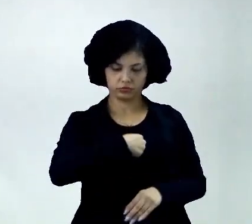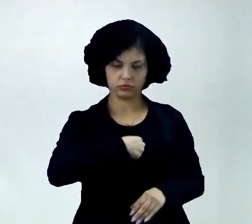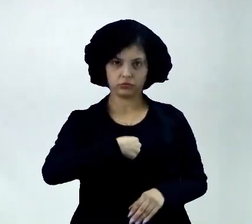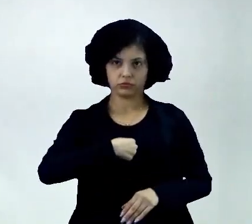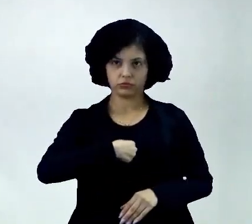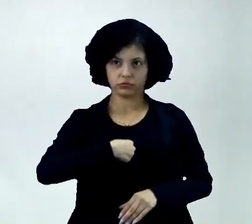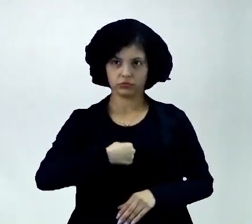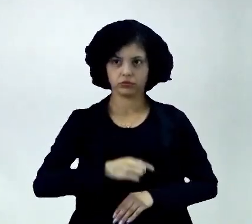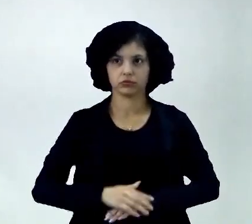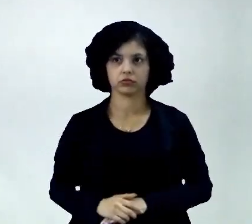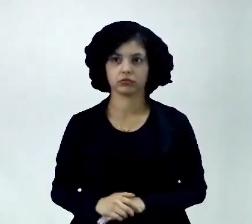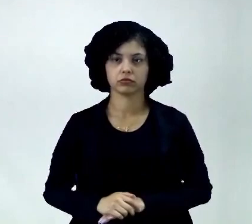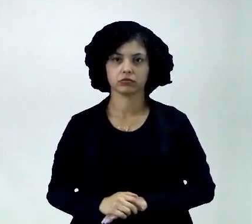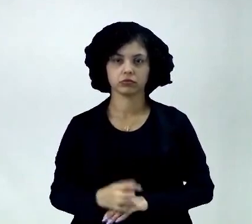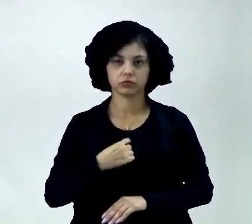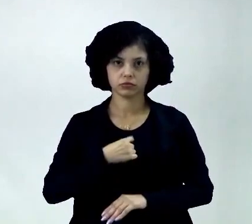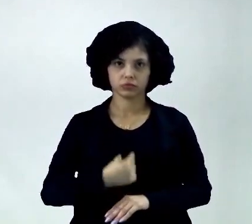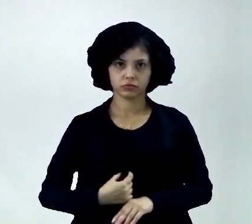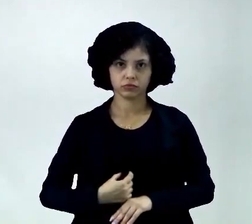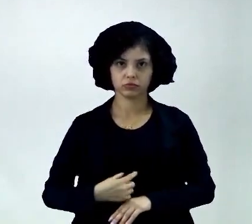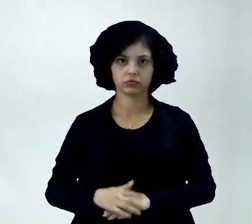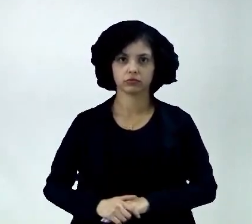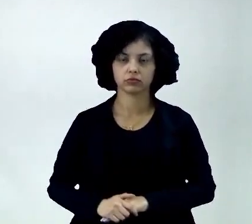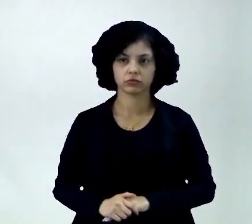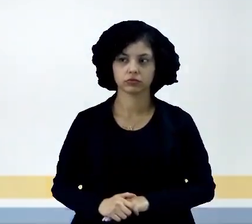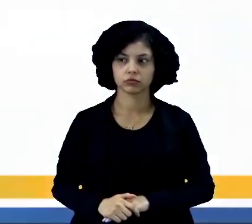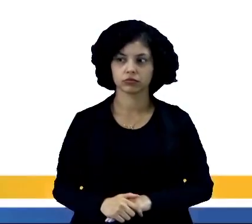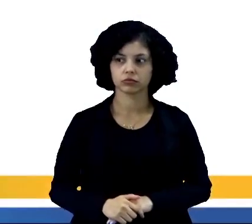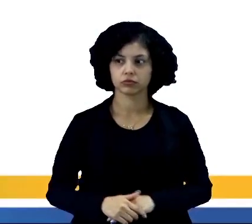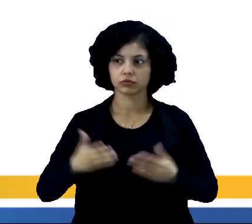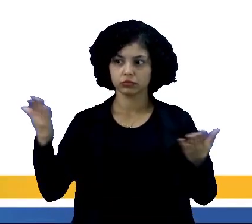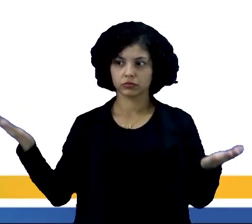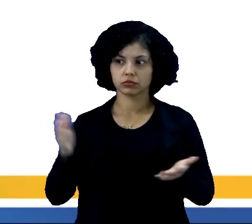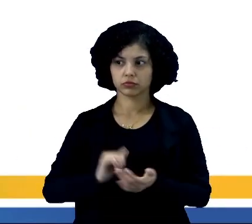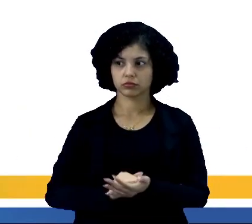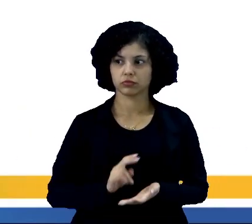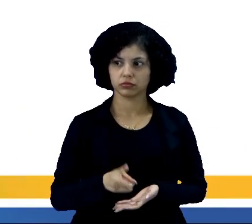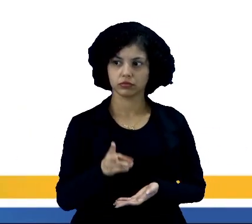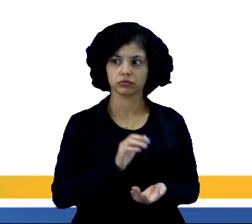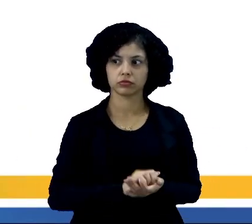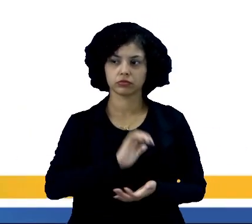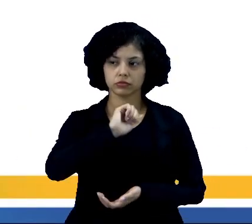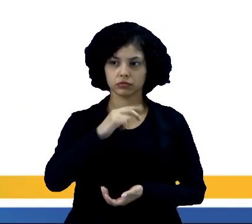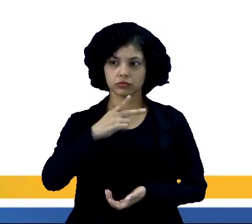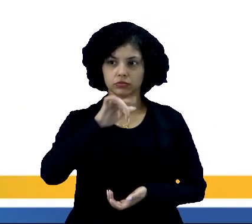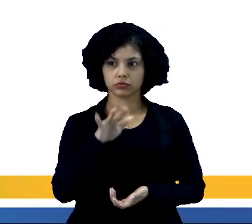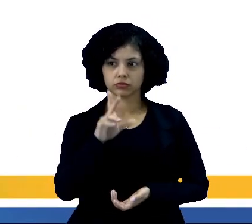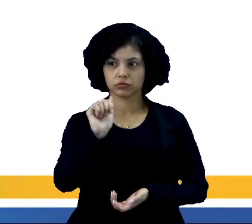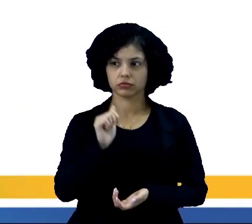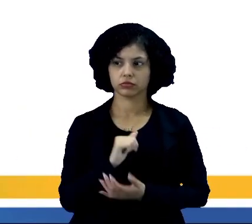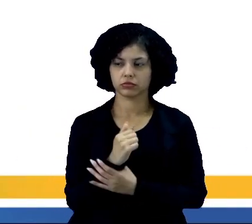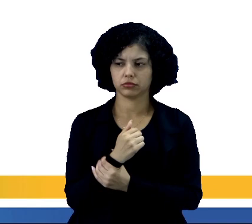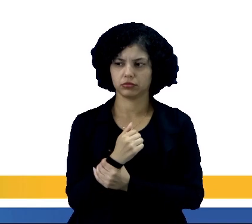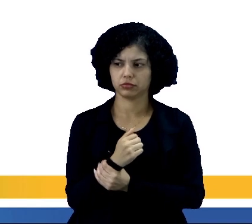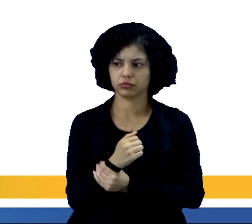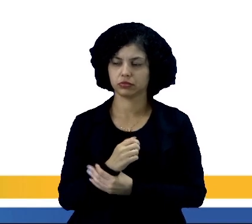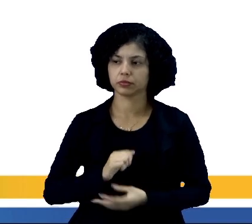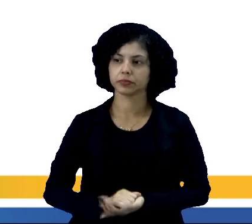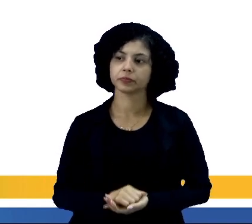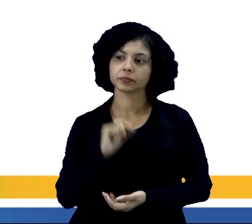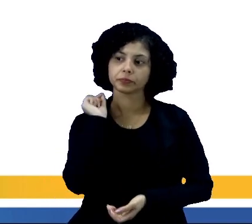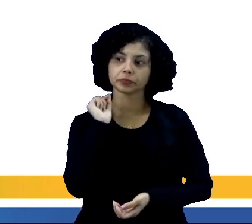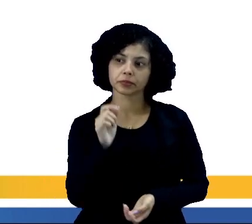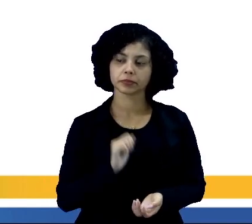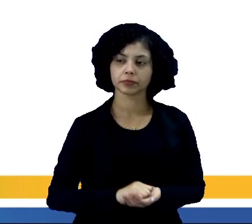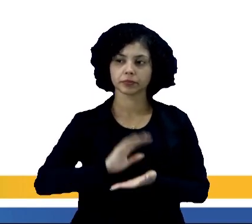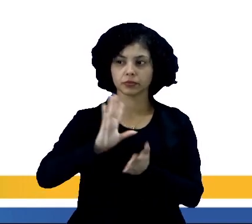osso principal aqui de proteção do coração. Tranquilo? Então, seguindo, a gente já vai para a região do esqueleto apendicular,